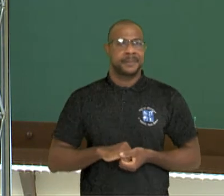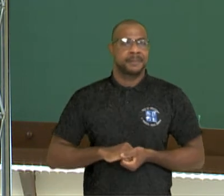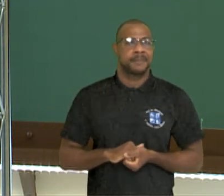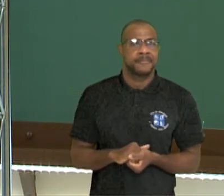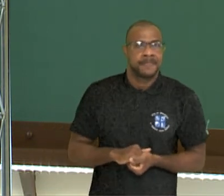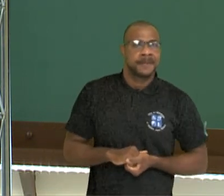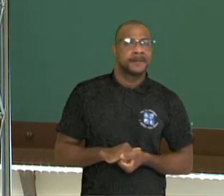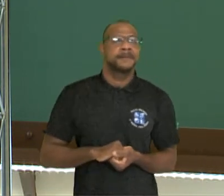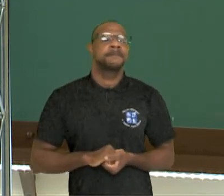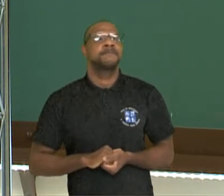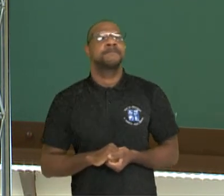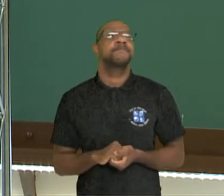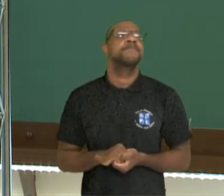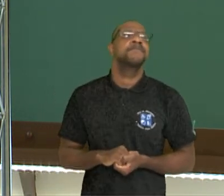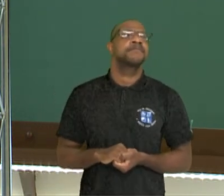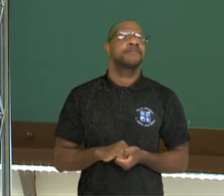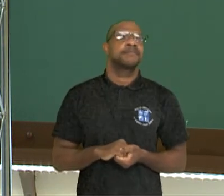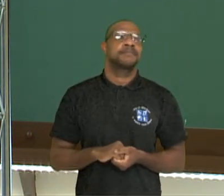Atividade 3.